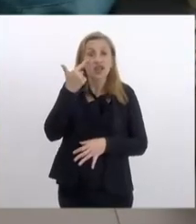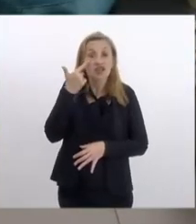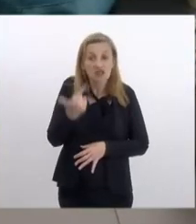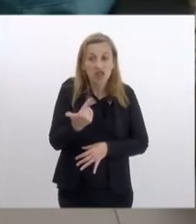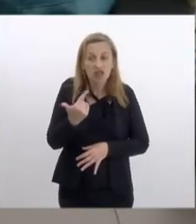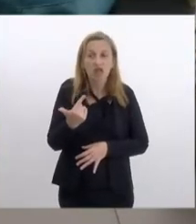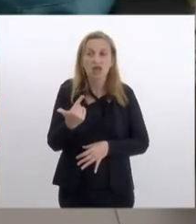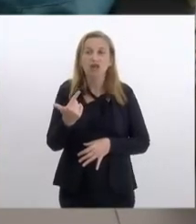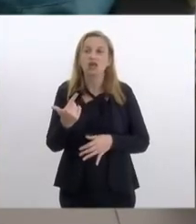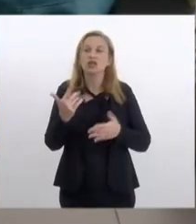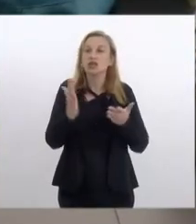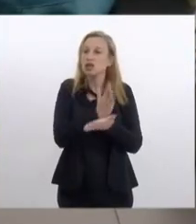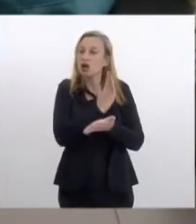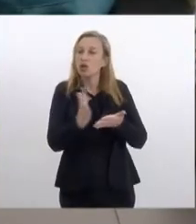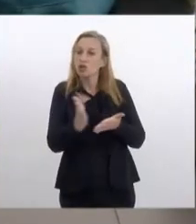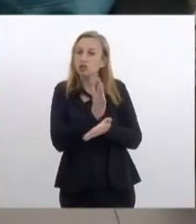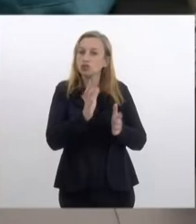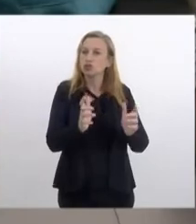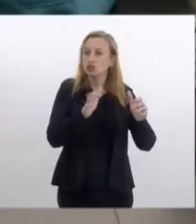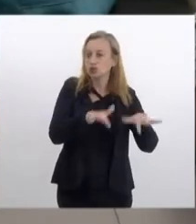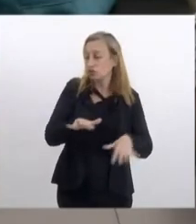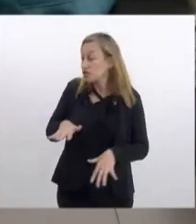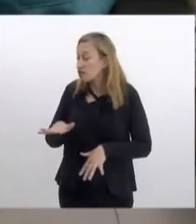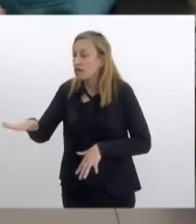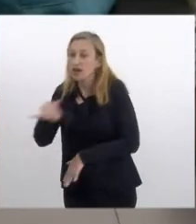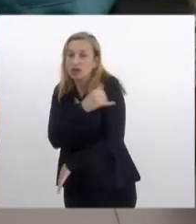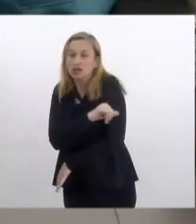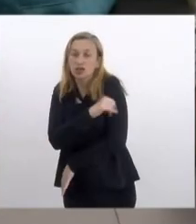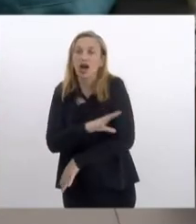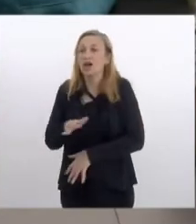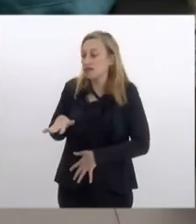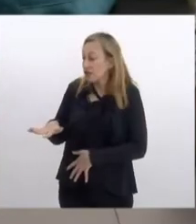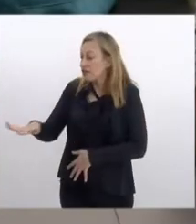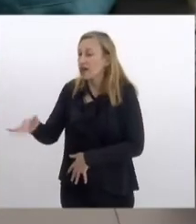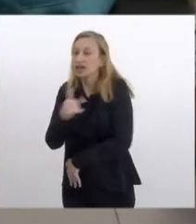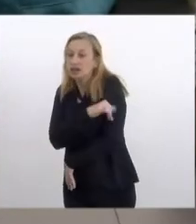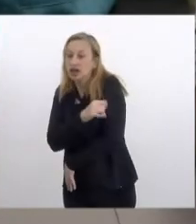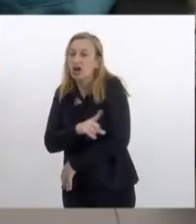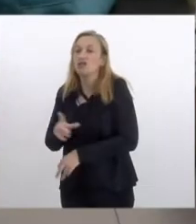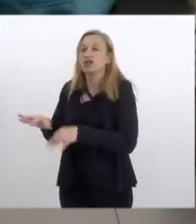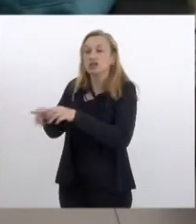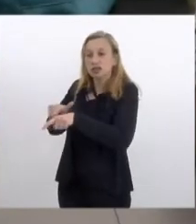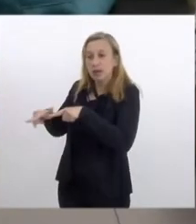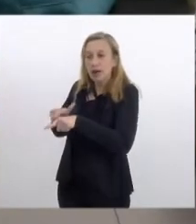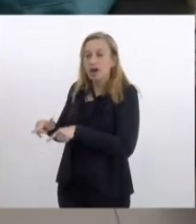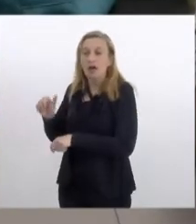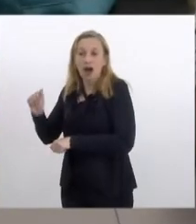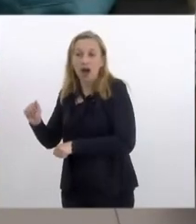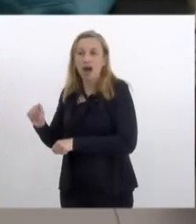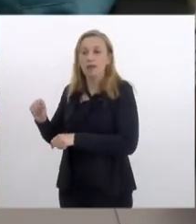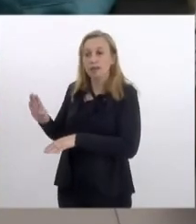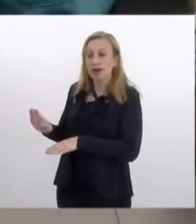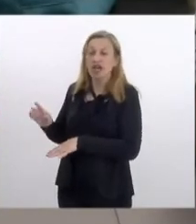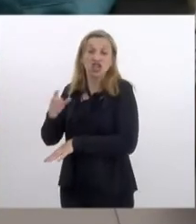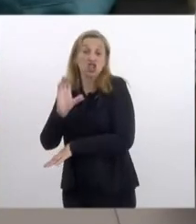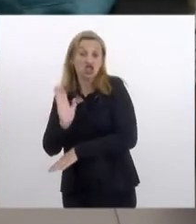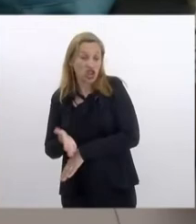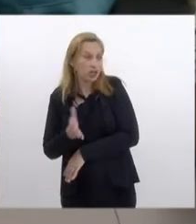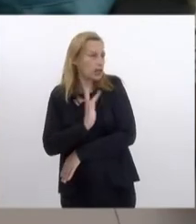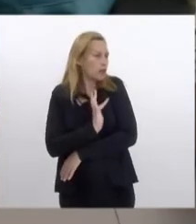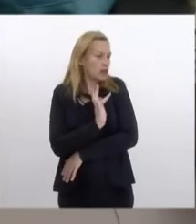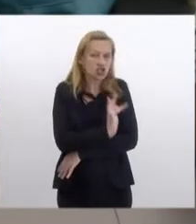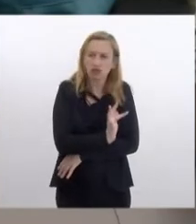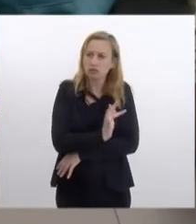em determinadas comunidades do Rio, não é verdade? Olha, a comunidade tal modificou, fez o trabalho assim, assim, assim. Já na Baixada, a gente